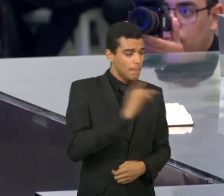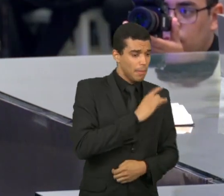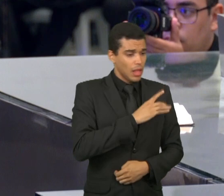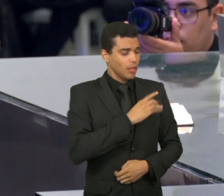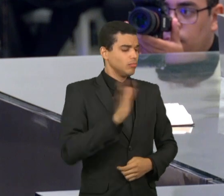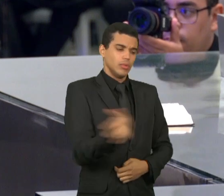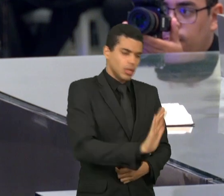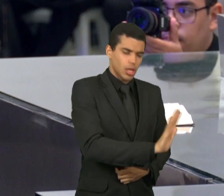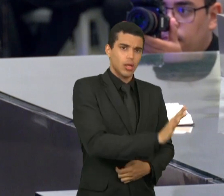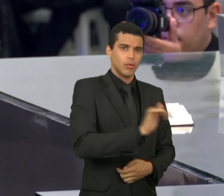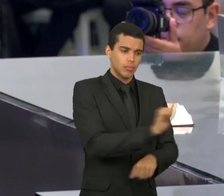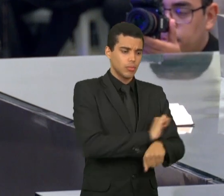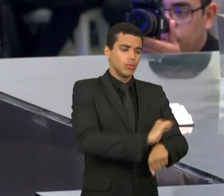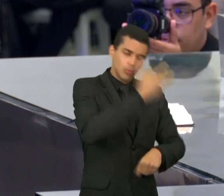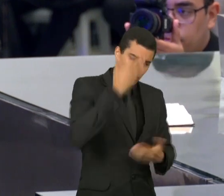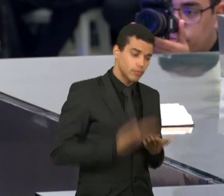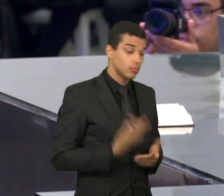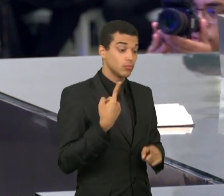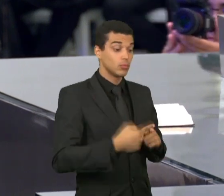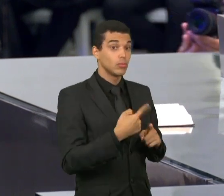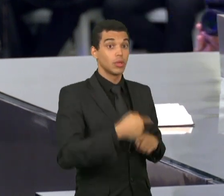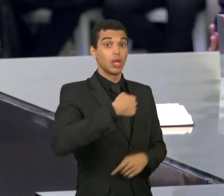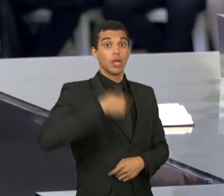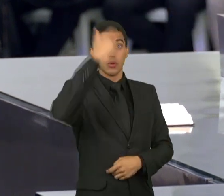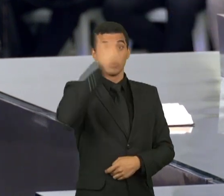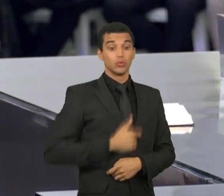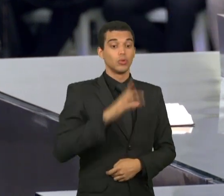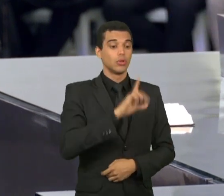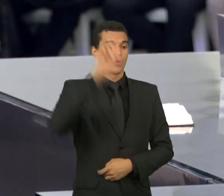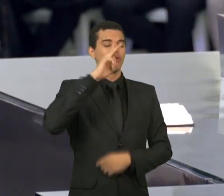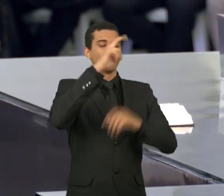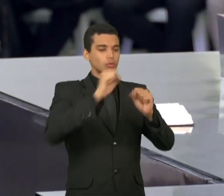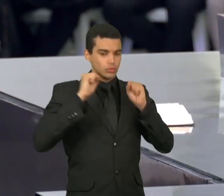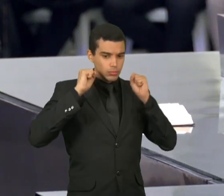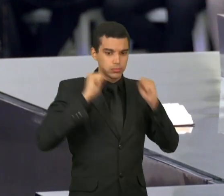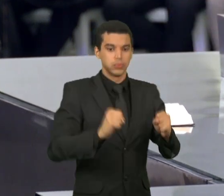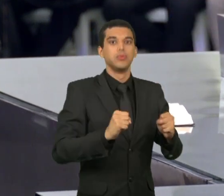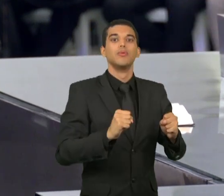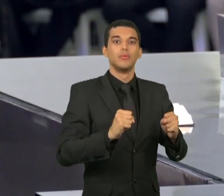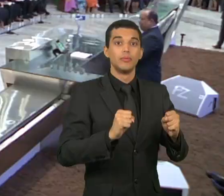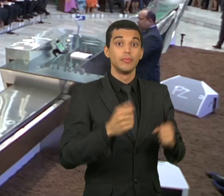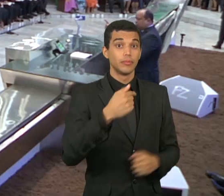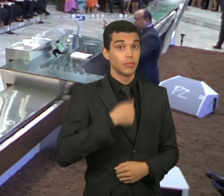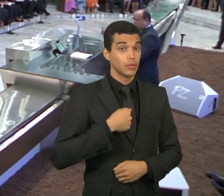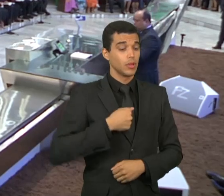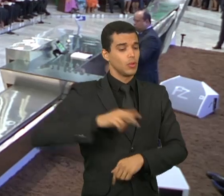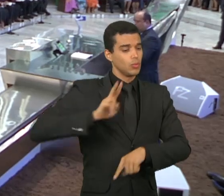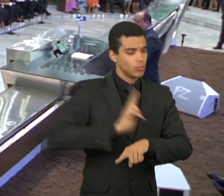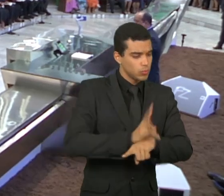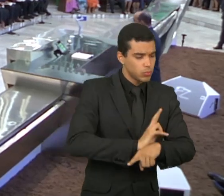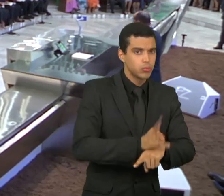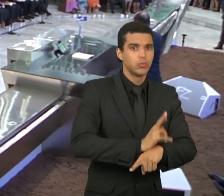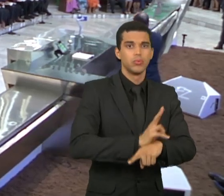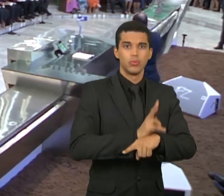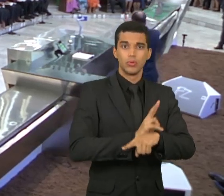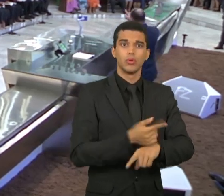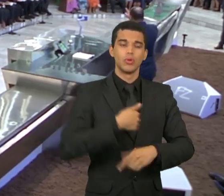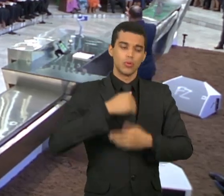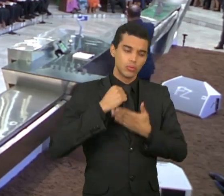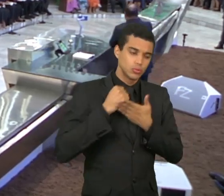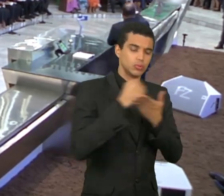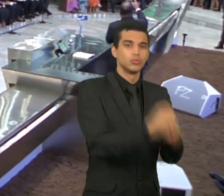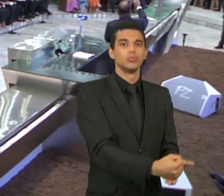não, Abraão, porque eu sou o Deus Todo-Poderoso. Eu sou teu escudo. Eu sou